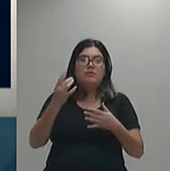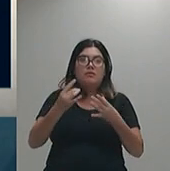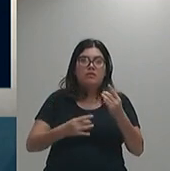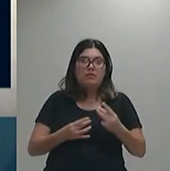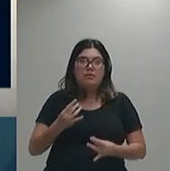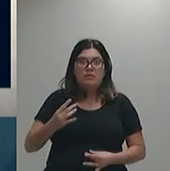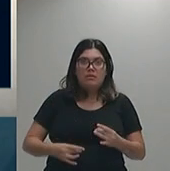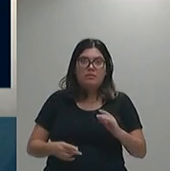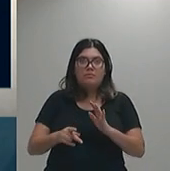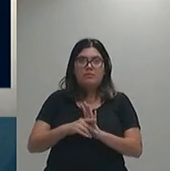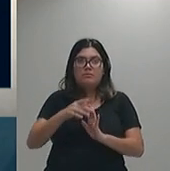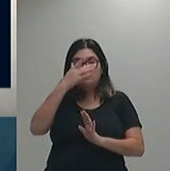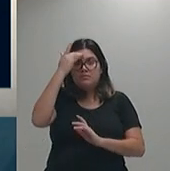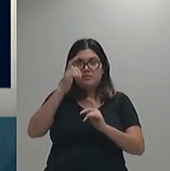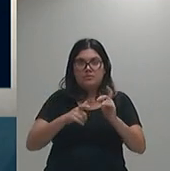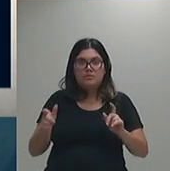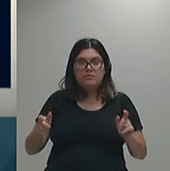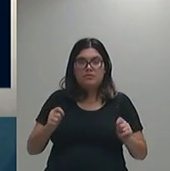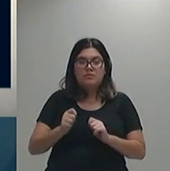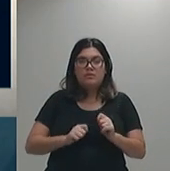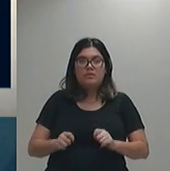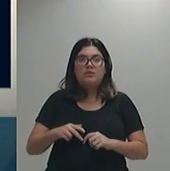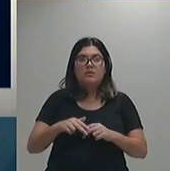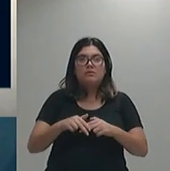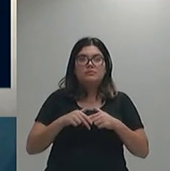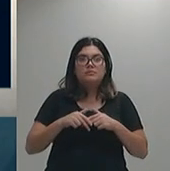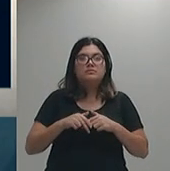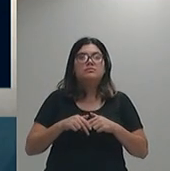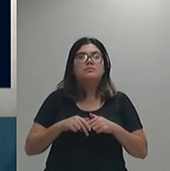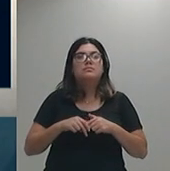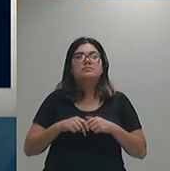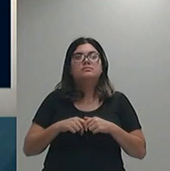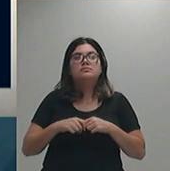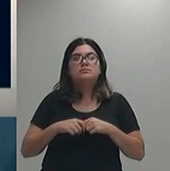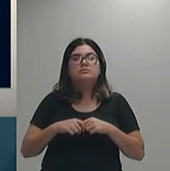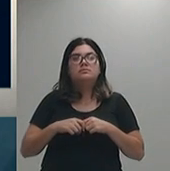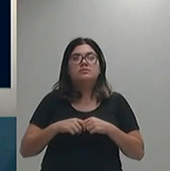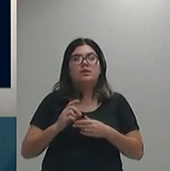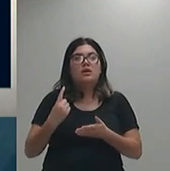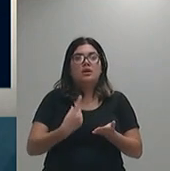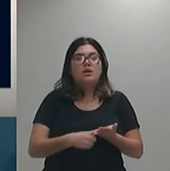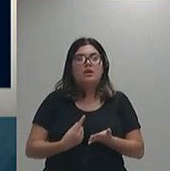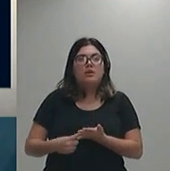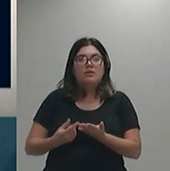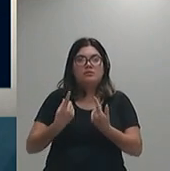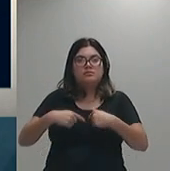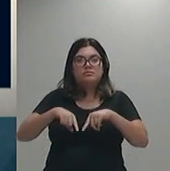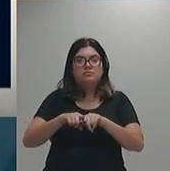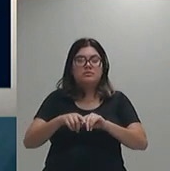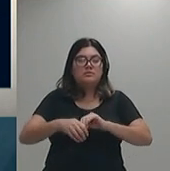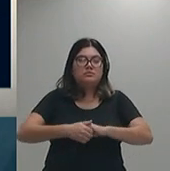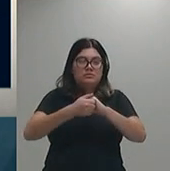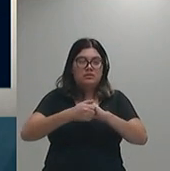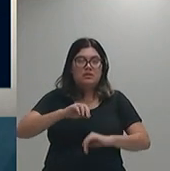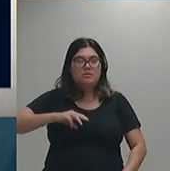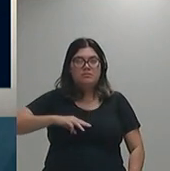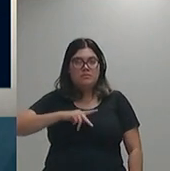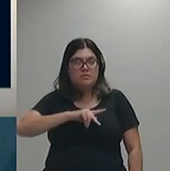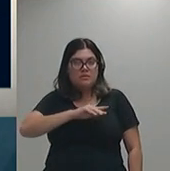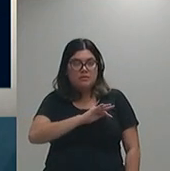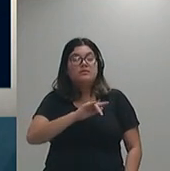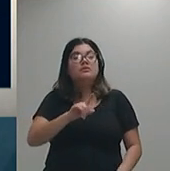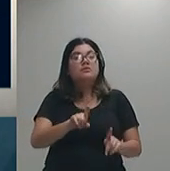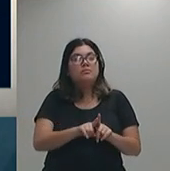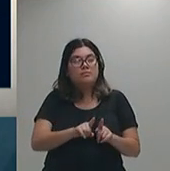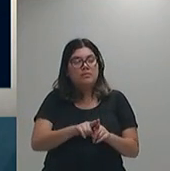controladores por ocasião do acordo de delação premiada de leniência com MPF é também objeto de apuração